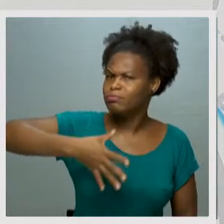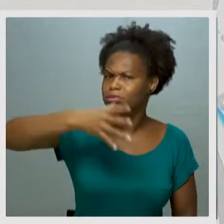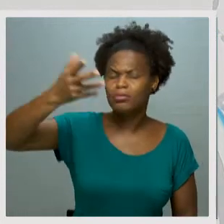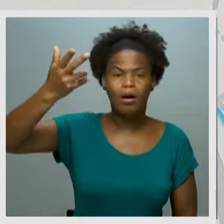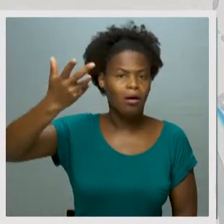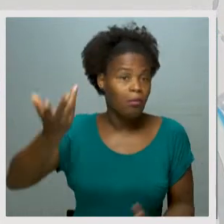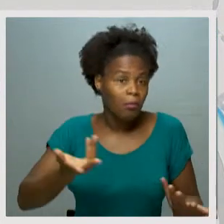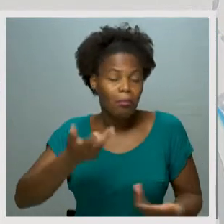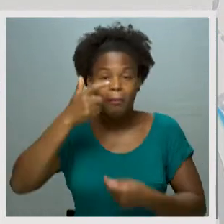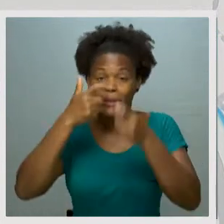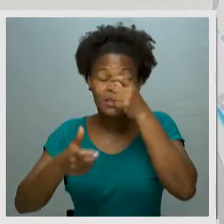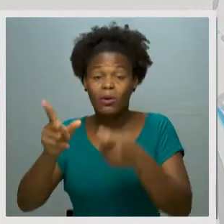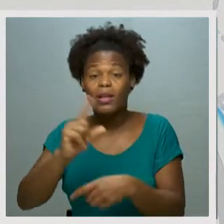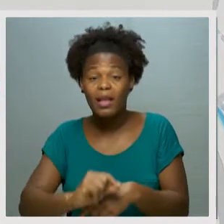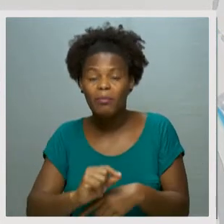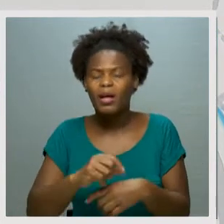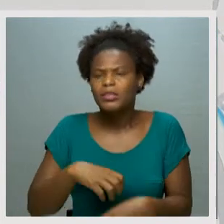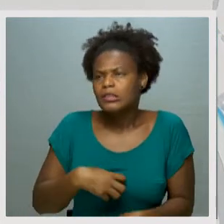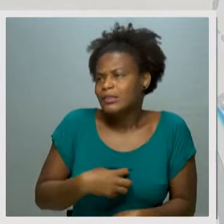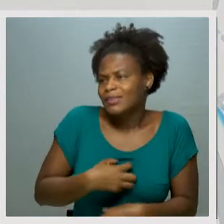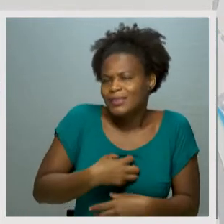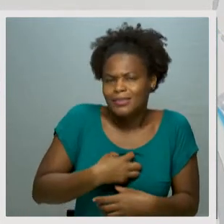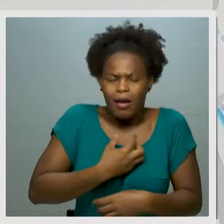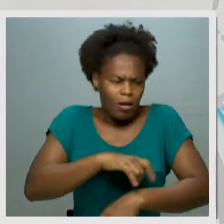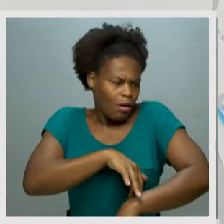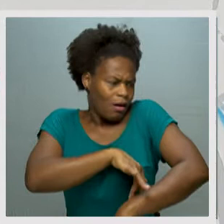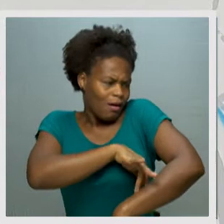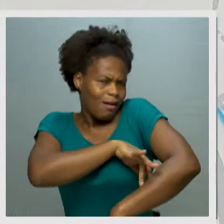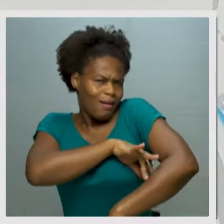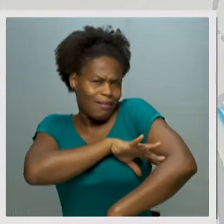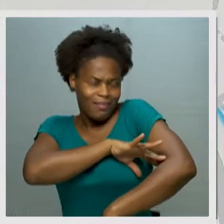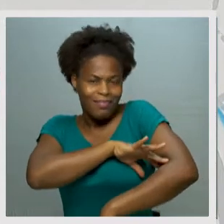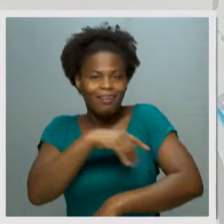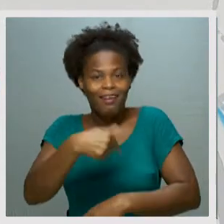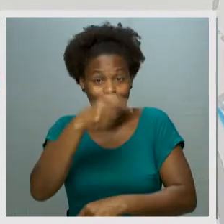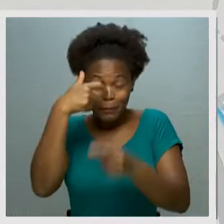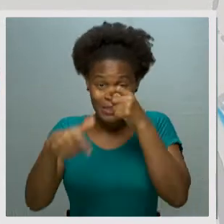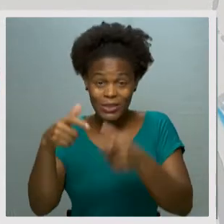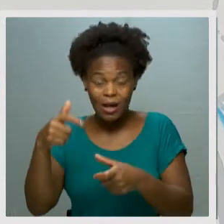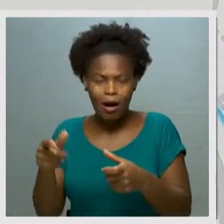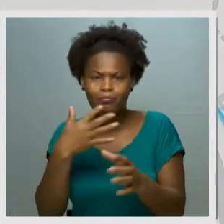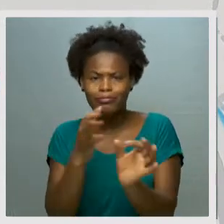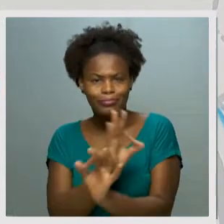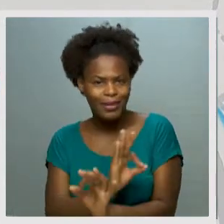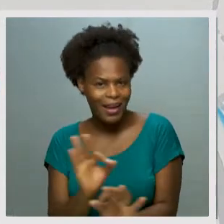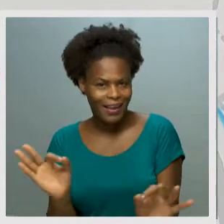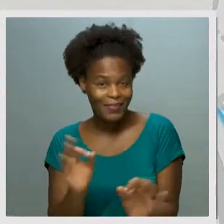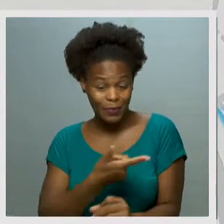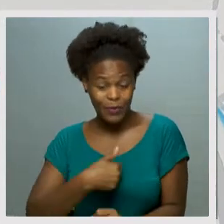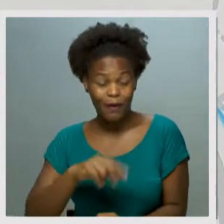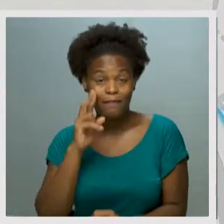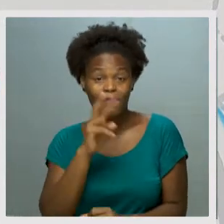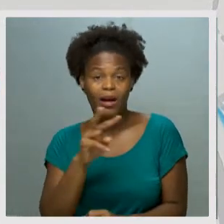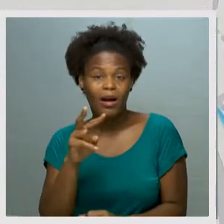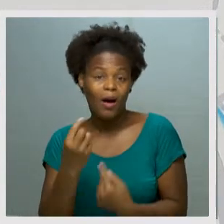ficcionais. Pessoas que, em termos da emoção, da inspiração, são excelentes. Nós